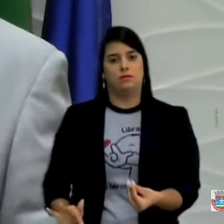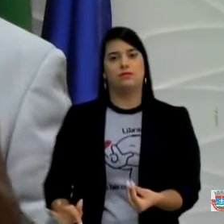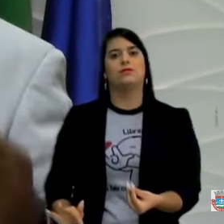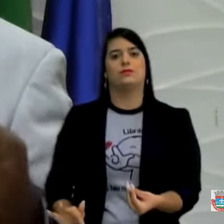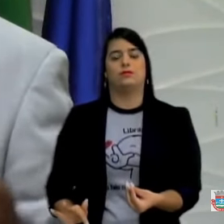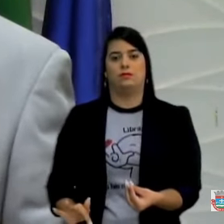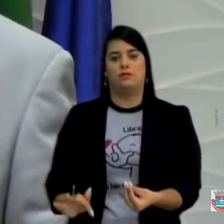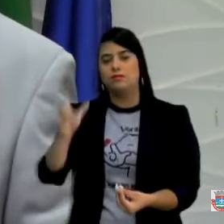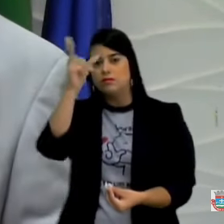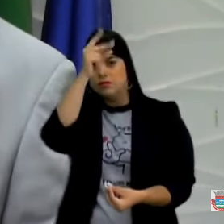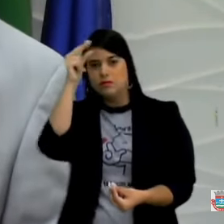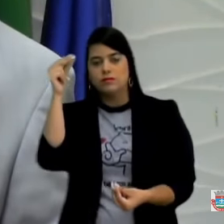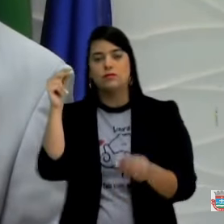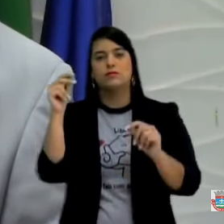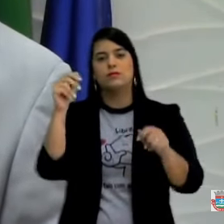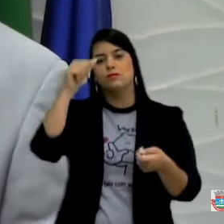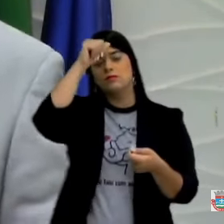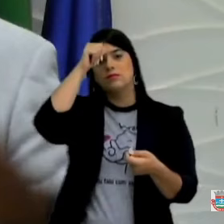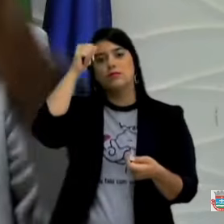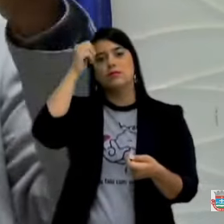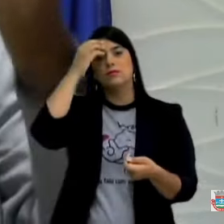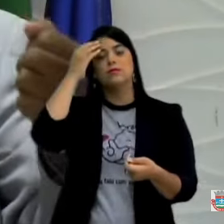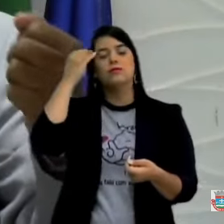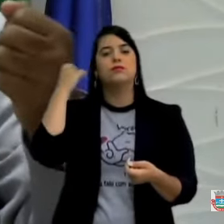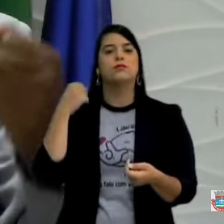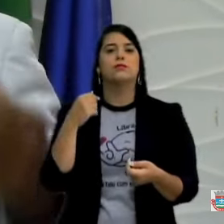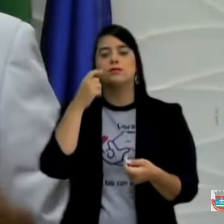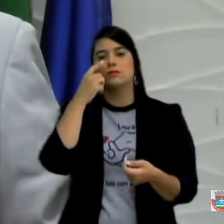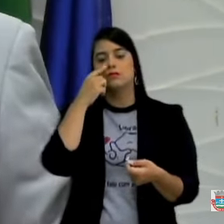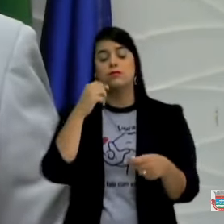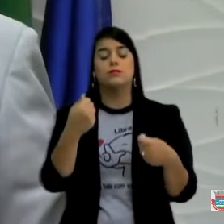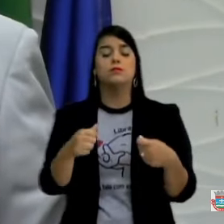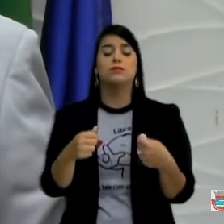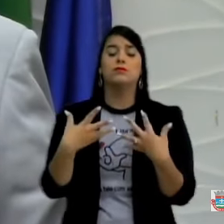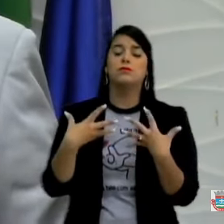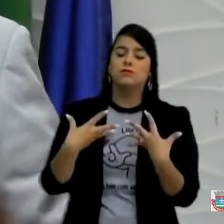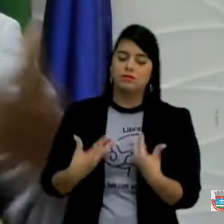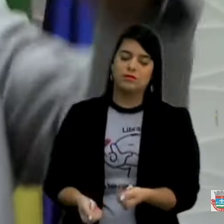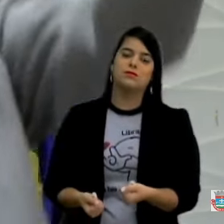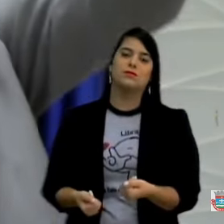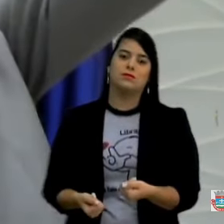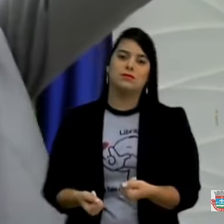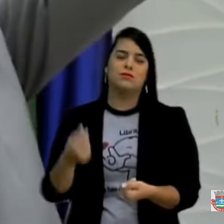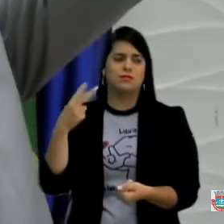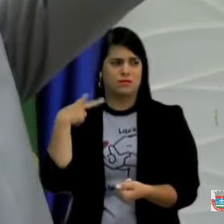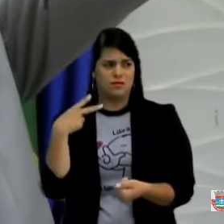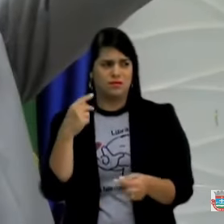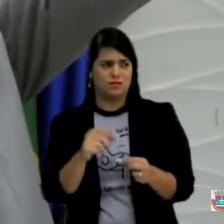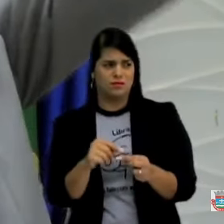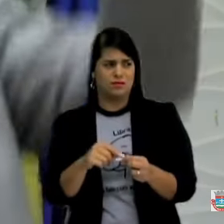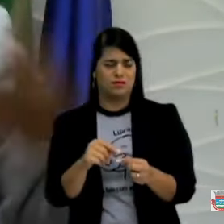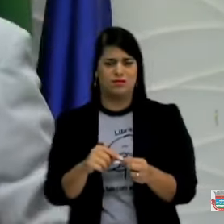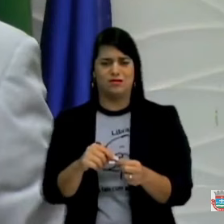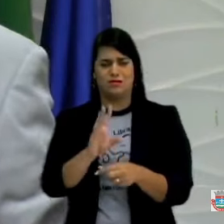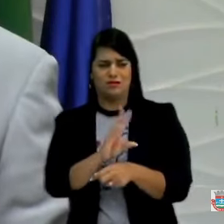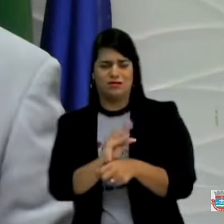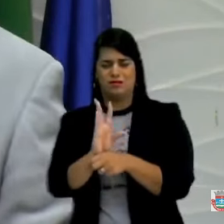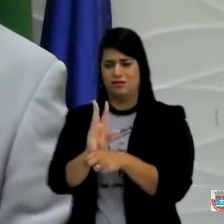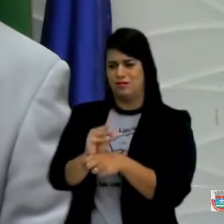é Alexandre batité tem que aceitar marador lá fazendo self